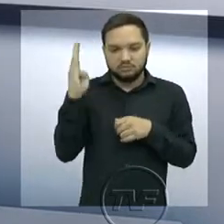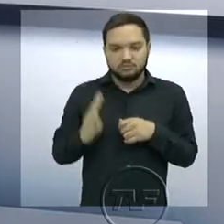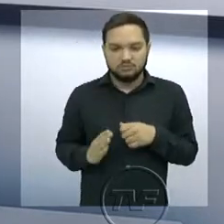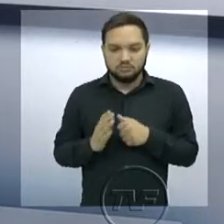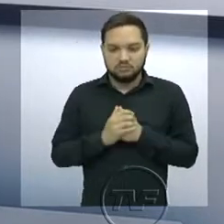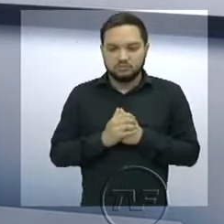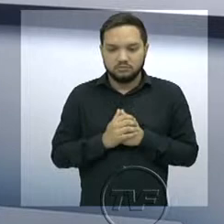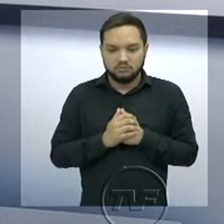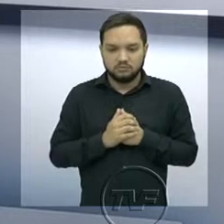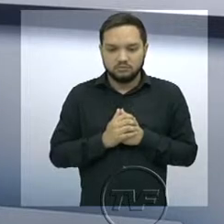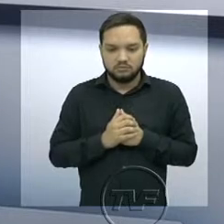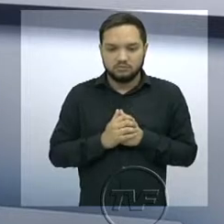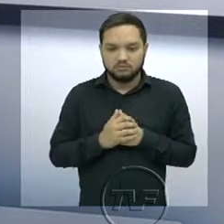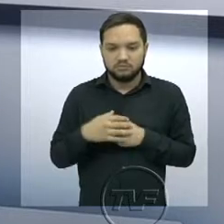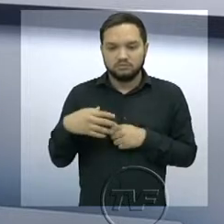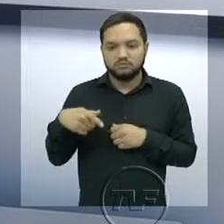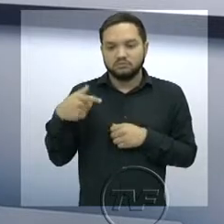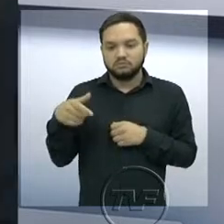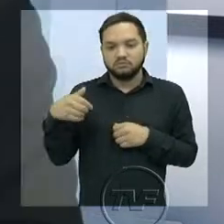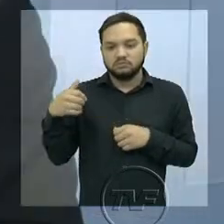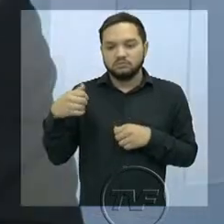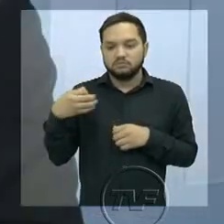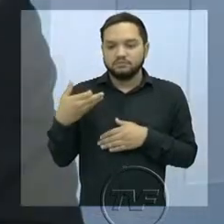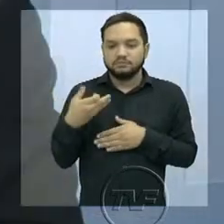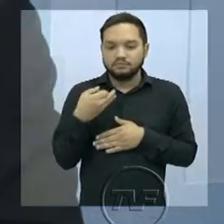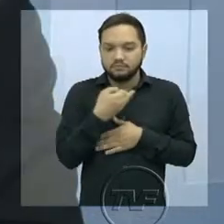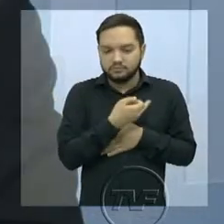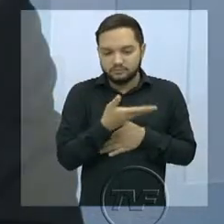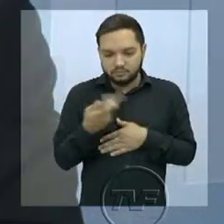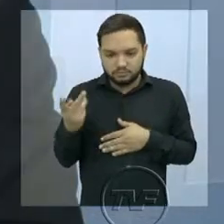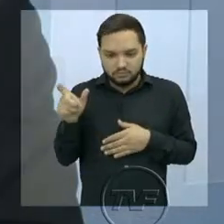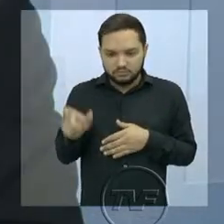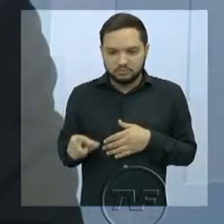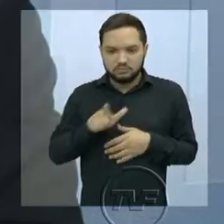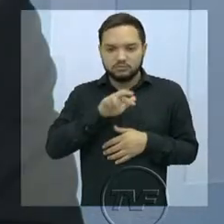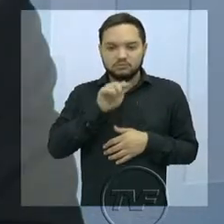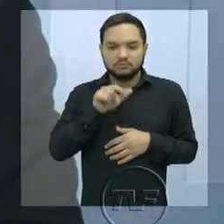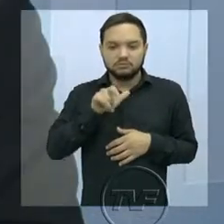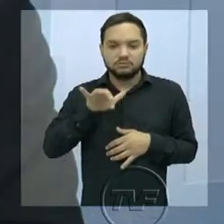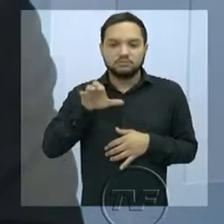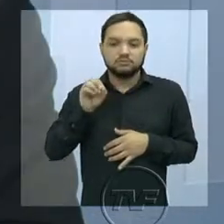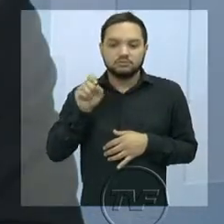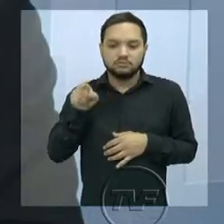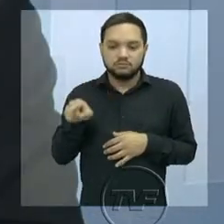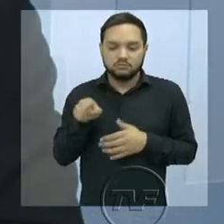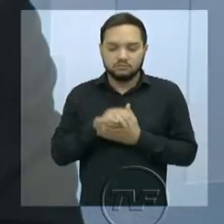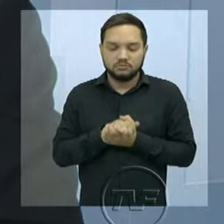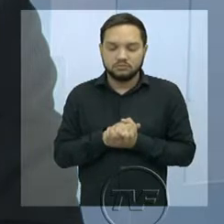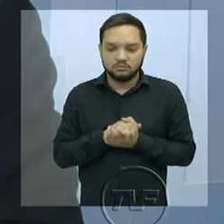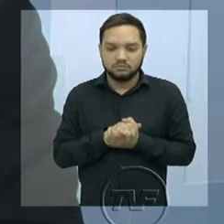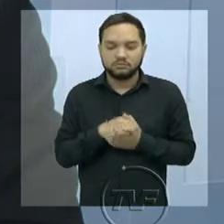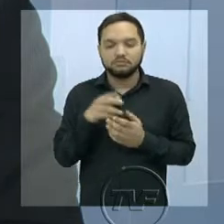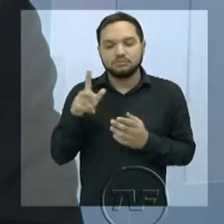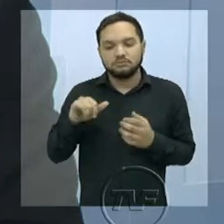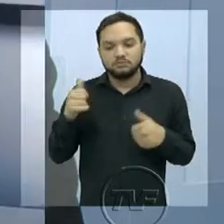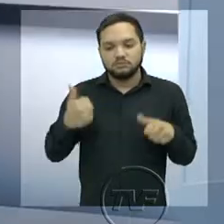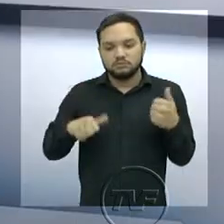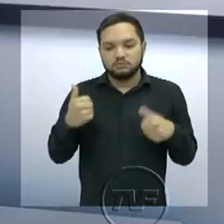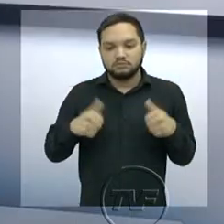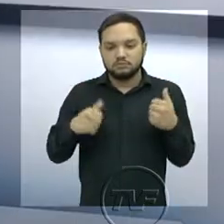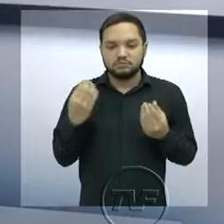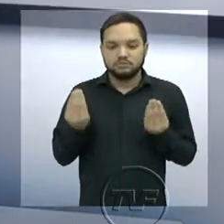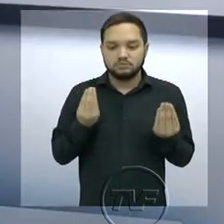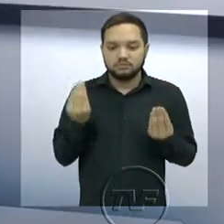do consultor político Luiz Cláudio Ferreira Barbosa, que faz uma avaliação de